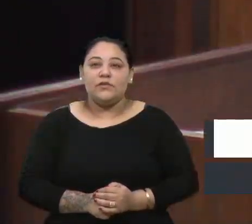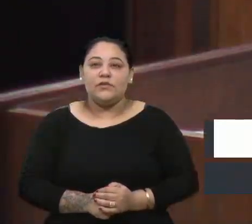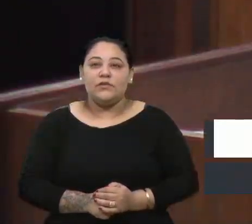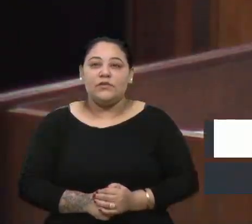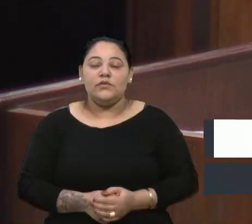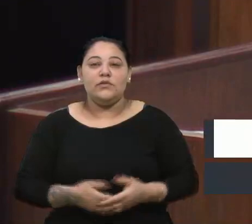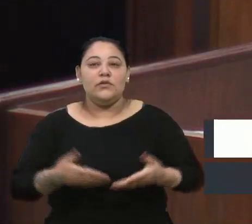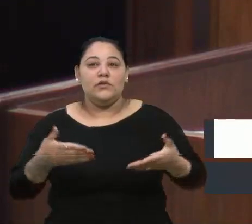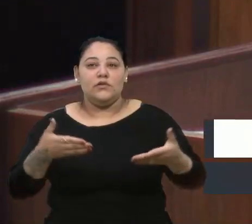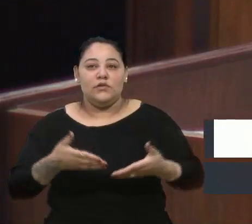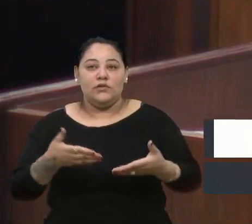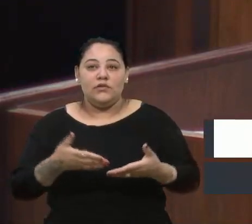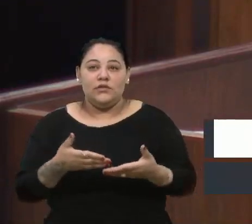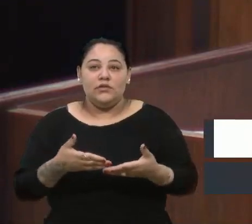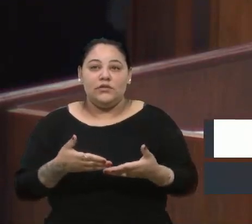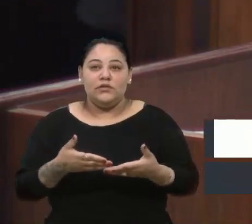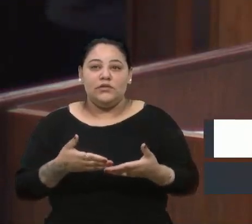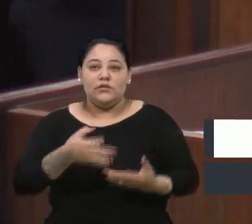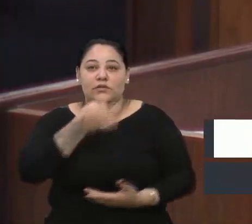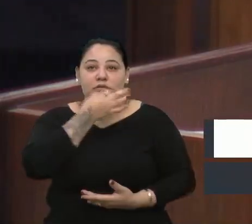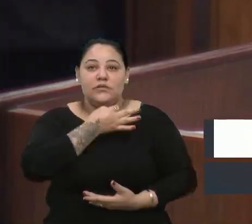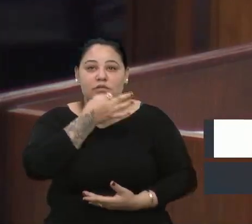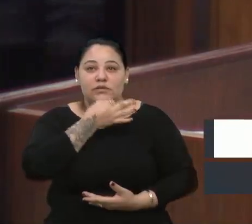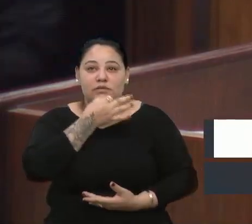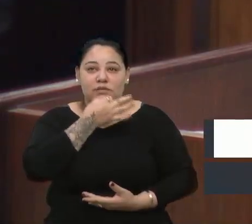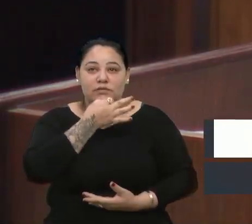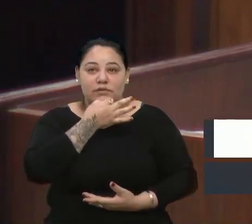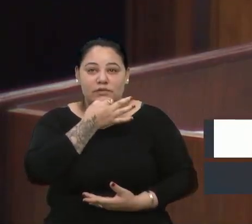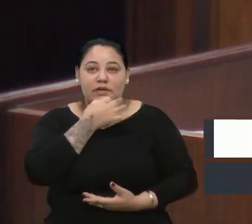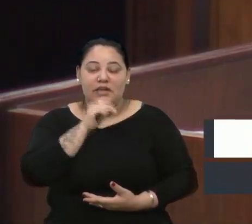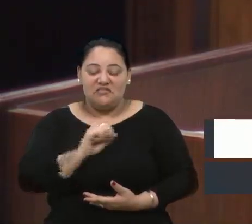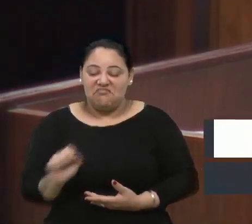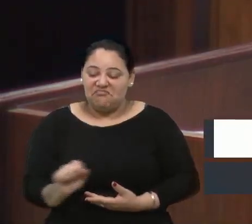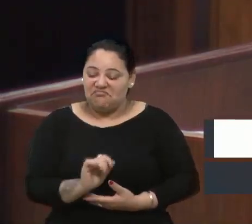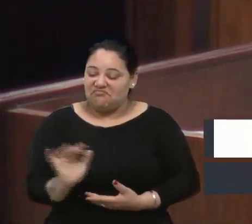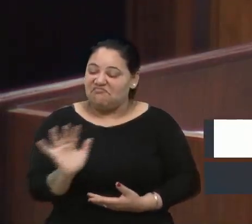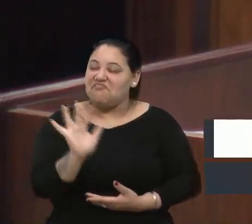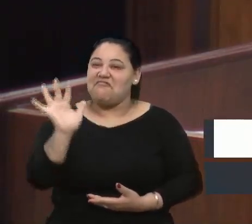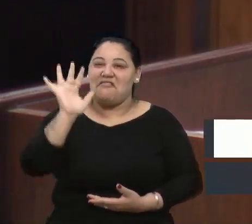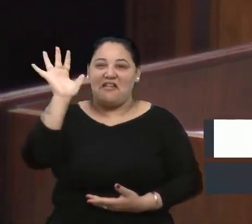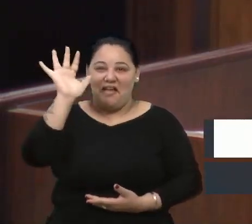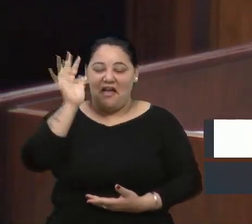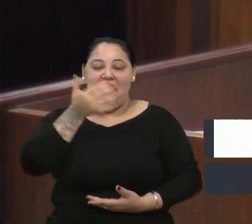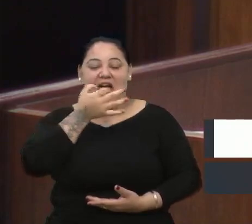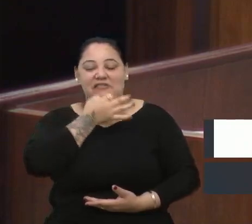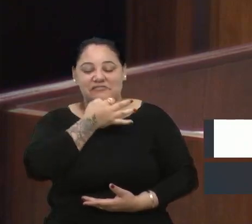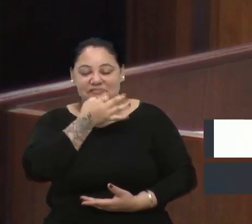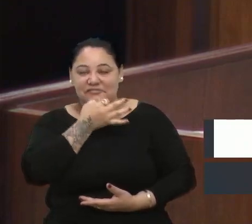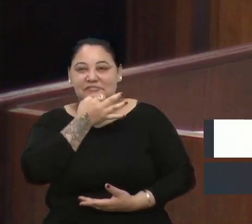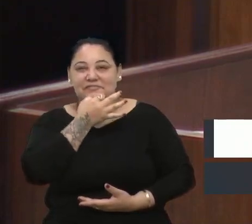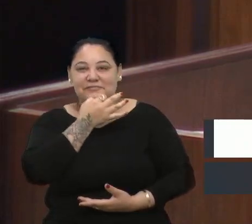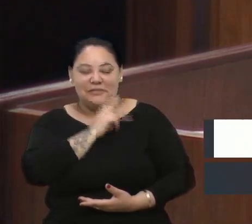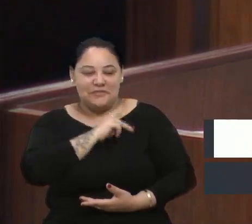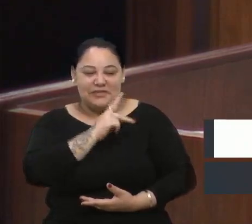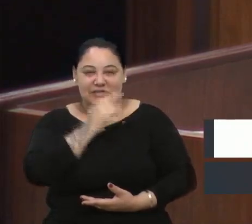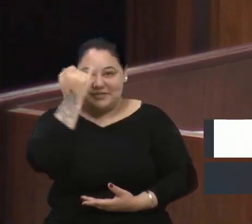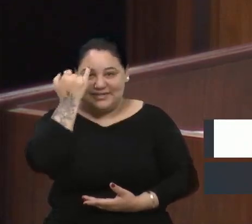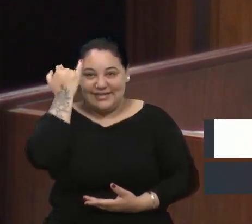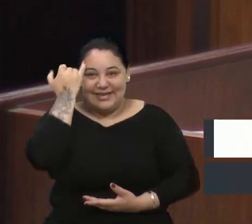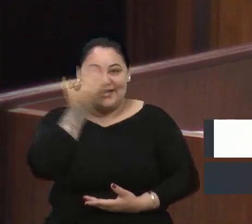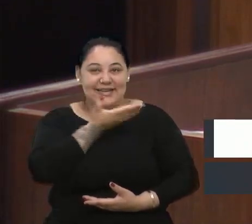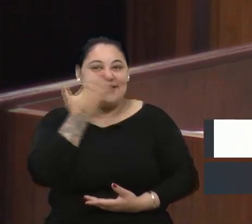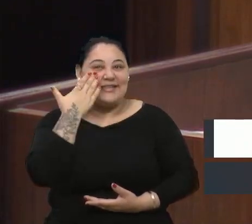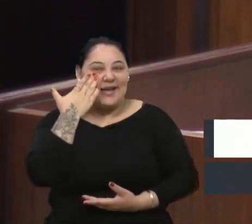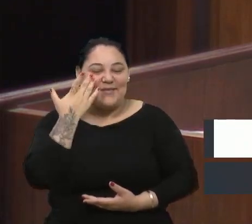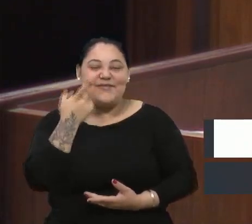Algo nobre, então, aí na nossa cidade de Caxias do Sul. Fiquei contente porque o nosso presidente aqui da Câmara de Vereadores, o vereador D'Ambrosio, já disse, vai fazer